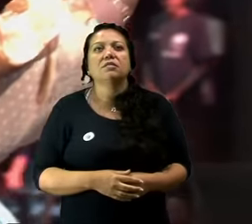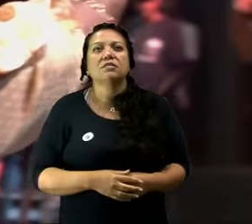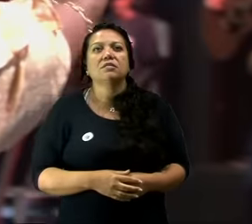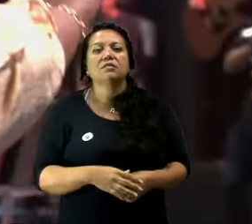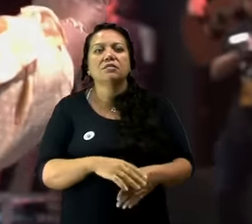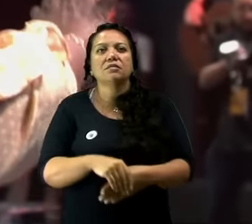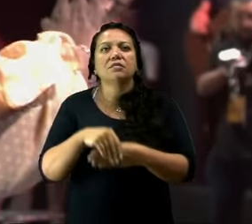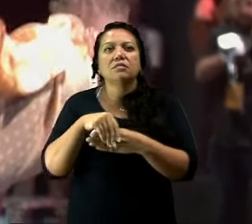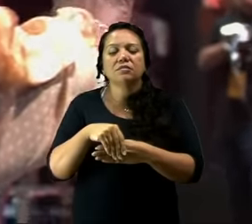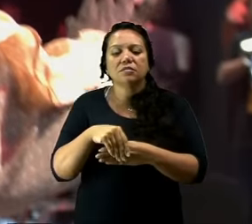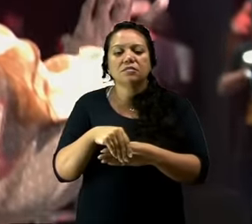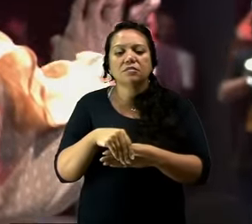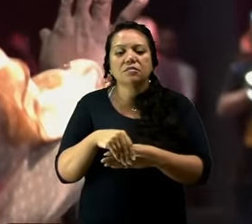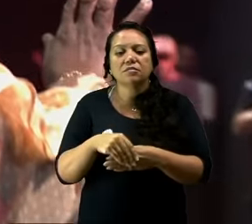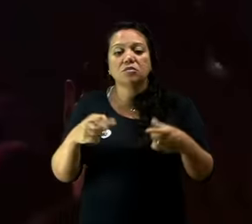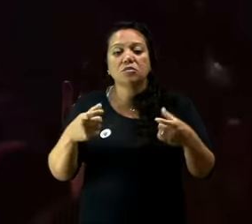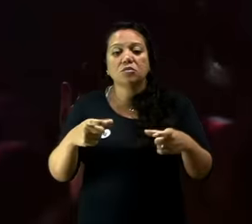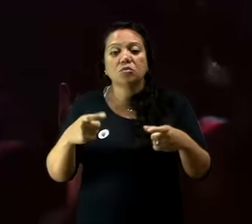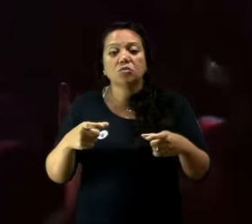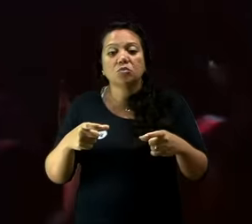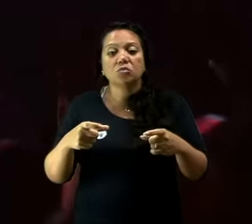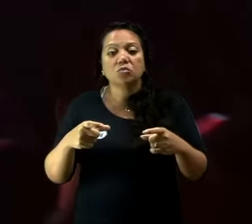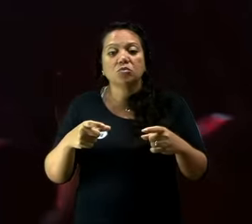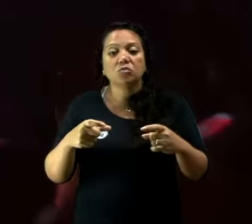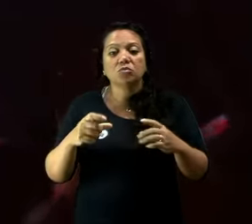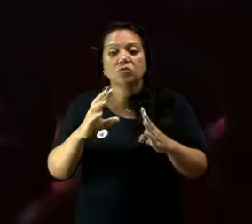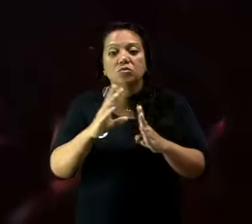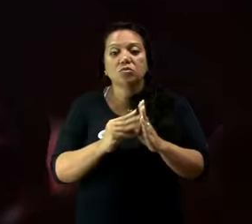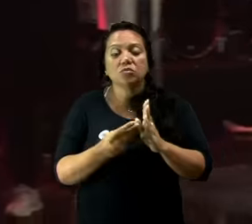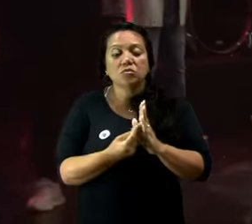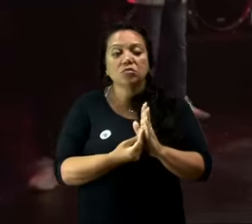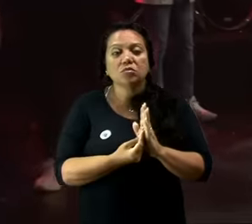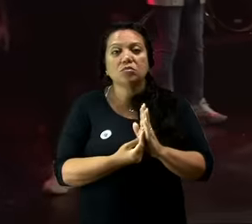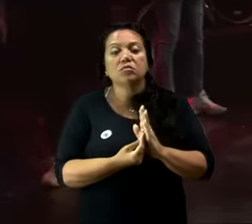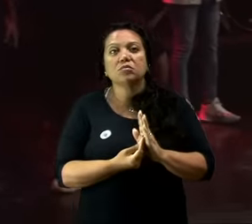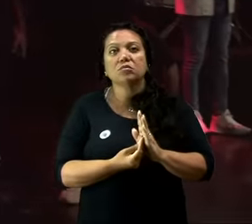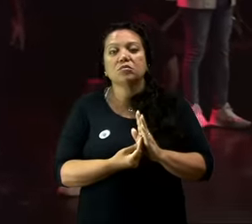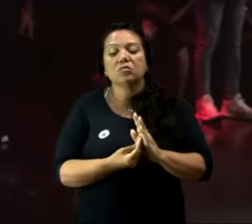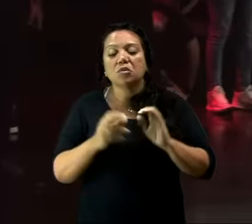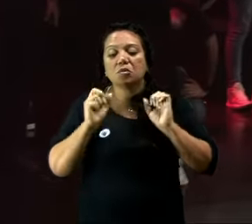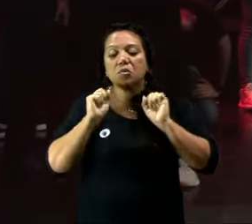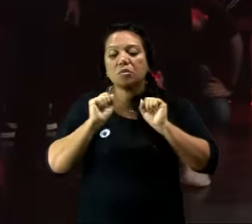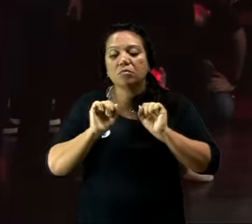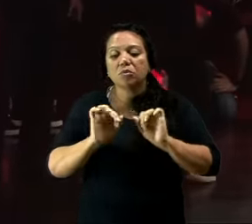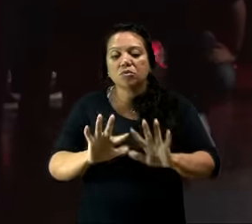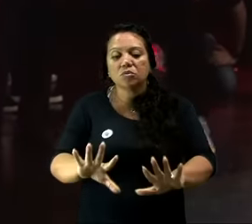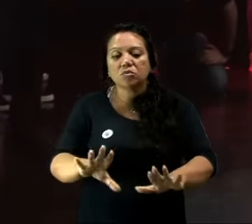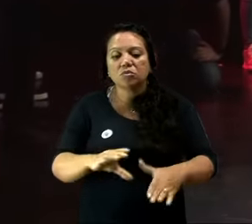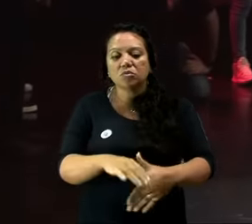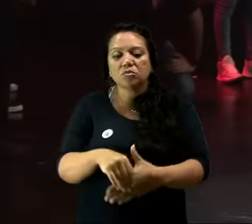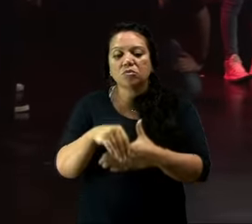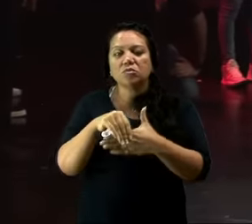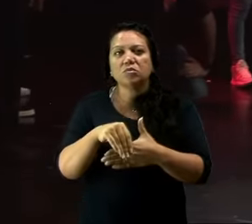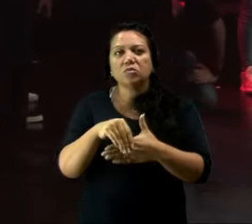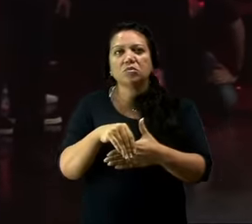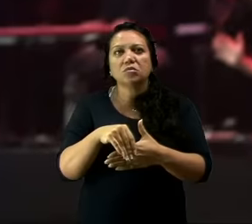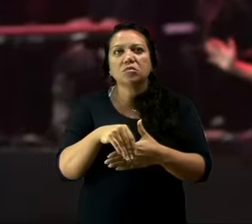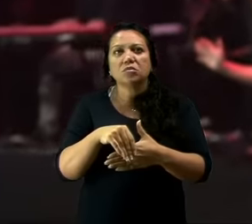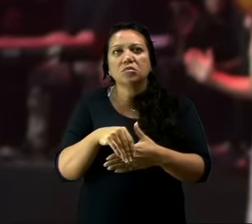aonde eu congrego. Eu abençoo a liderança. Eu abençoo a liderança onde eu